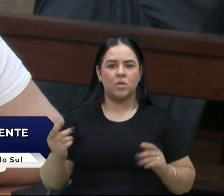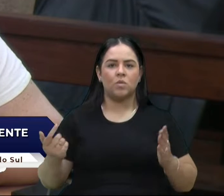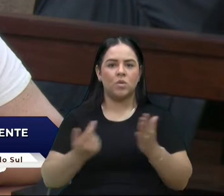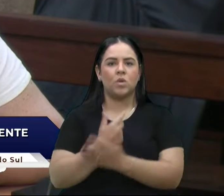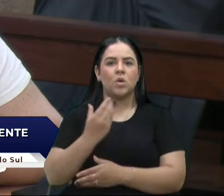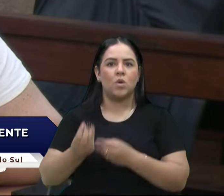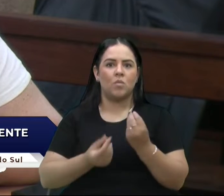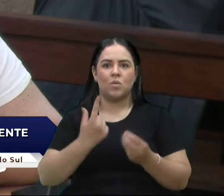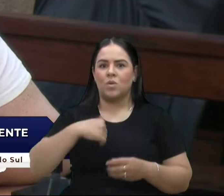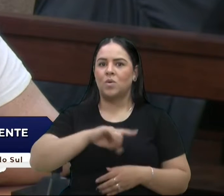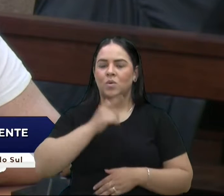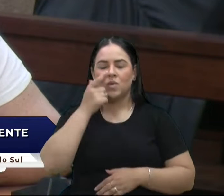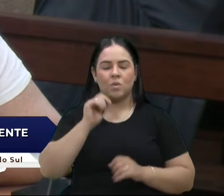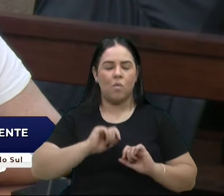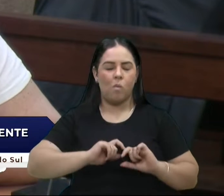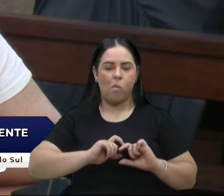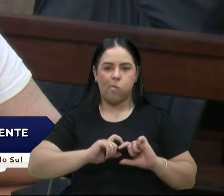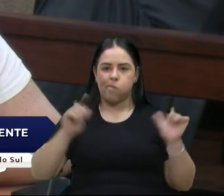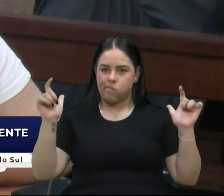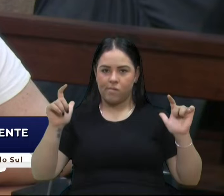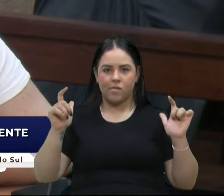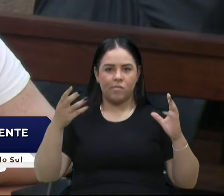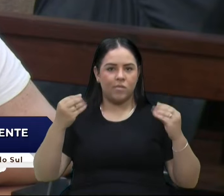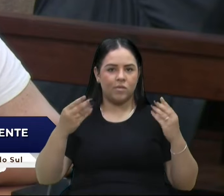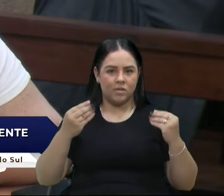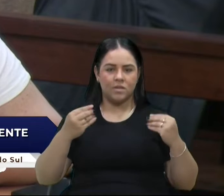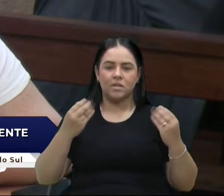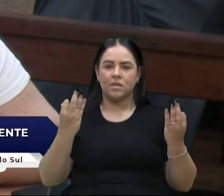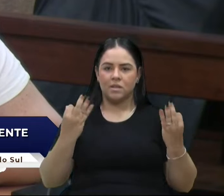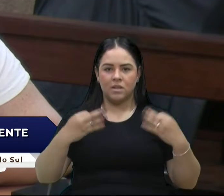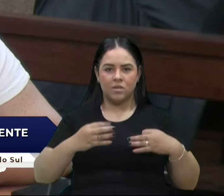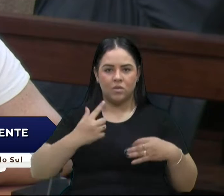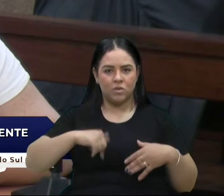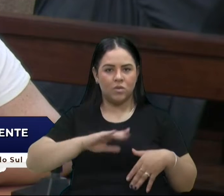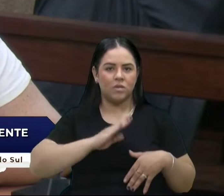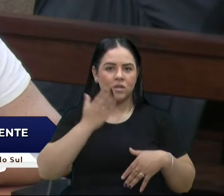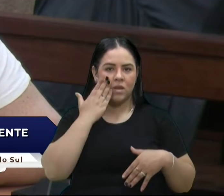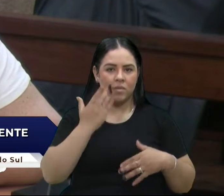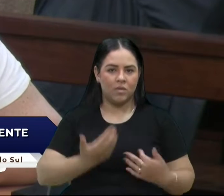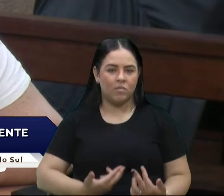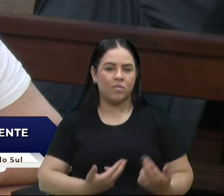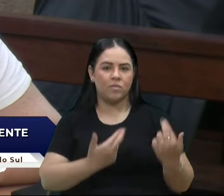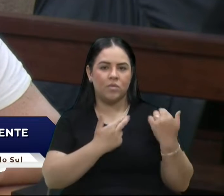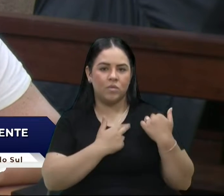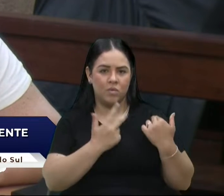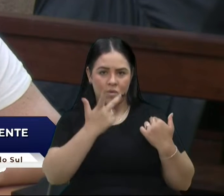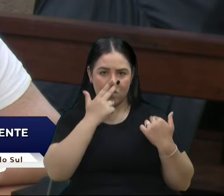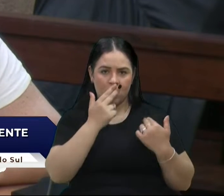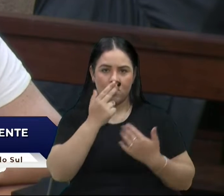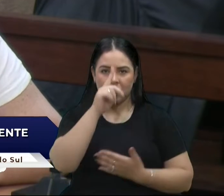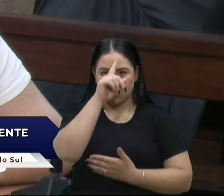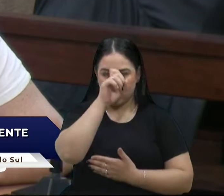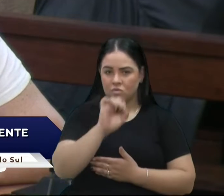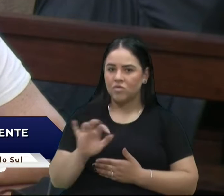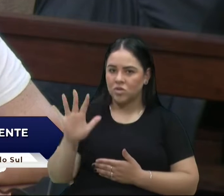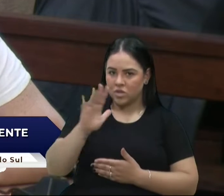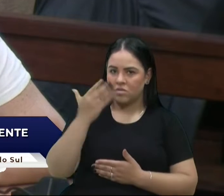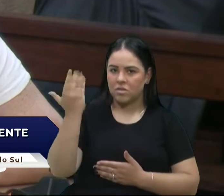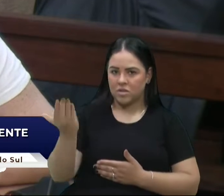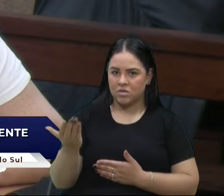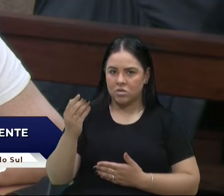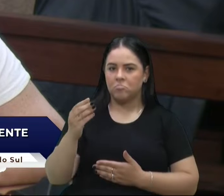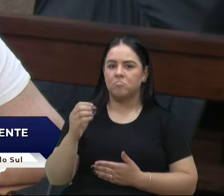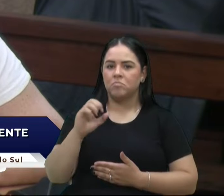que a gente conseguiu ampliar tanto leito. E temos certeza que a gente foi responsável, assim como o Hospital Geral, no